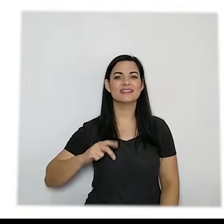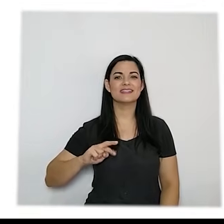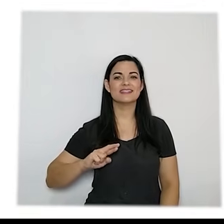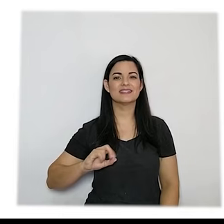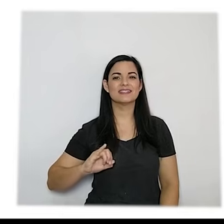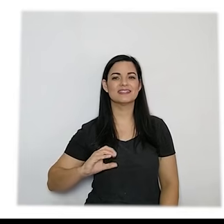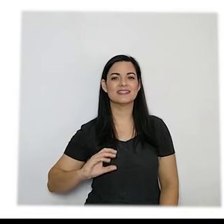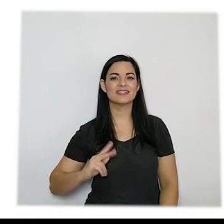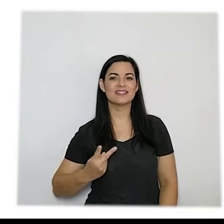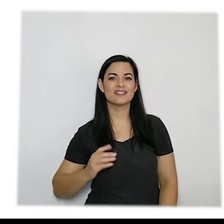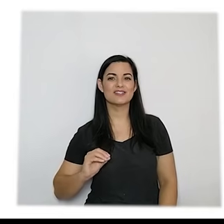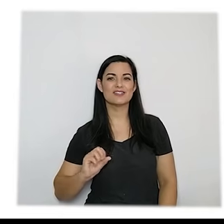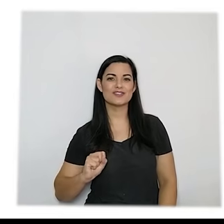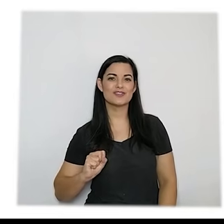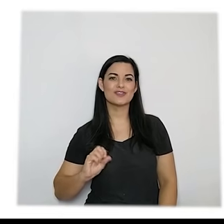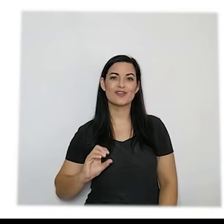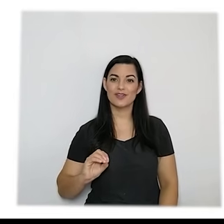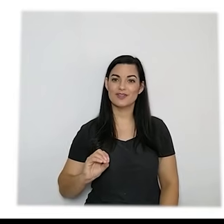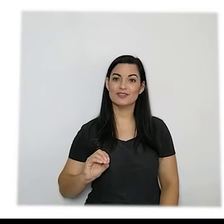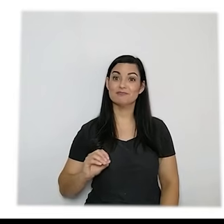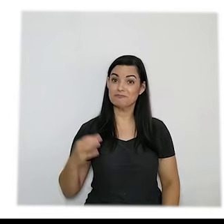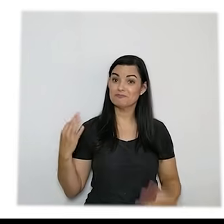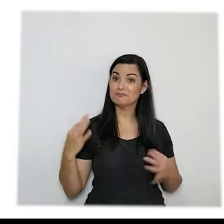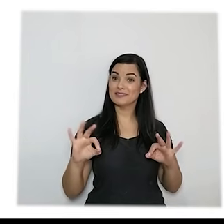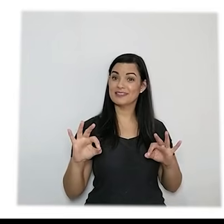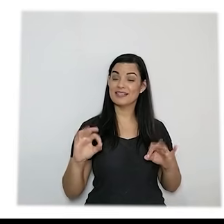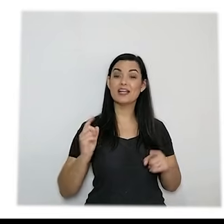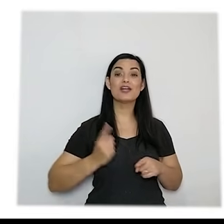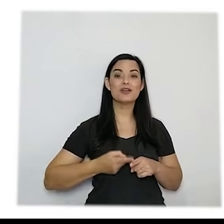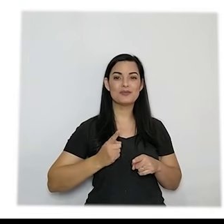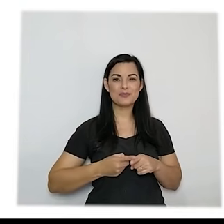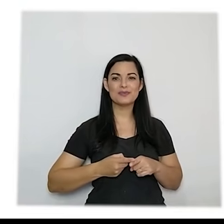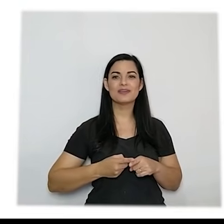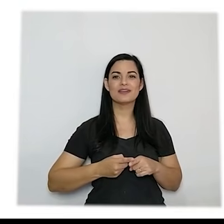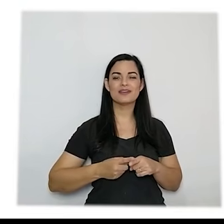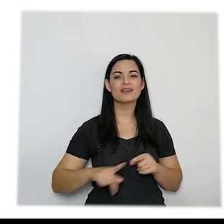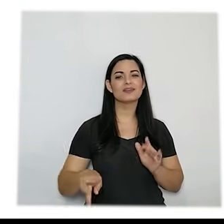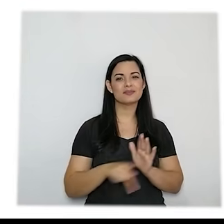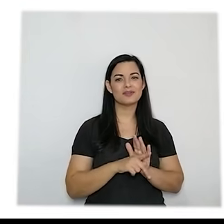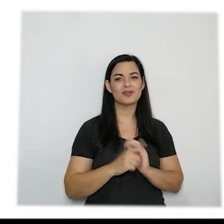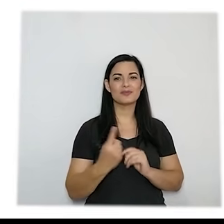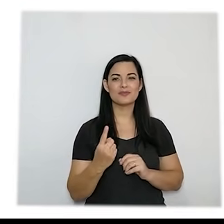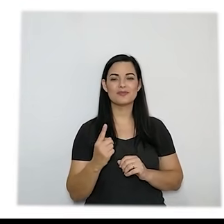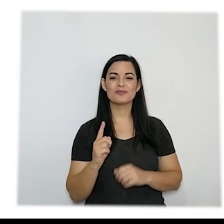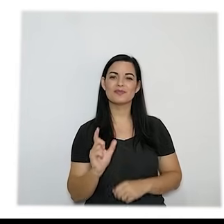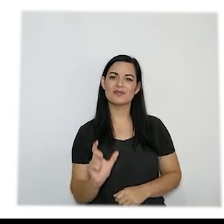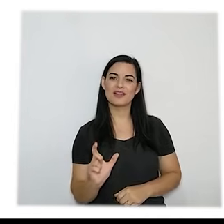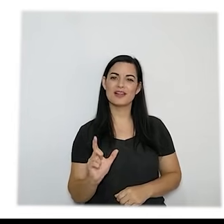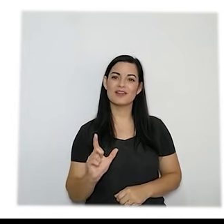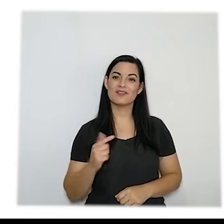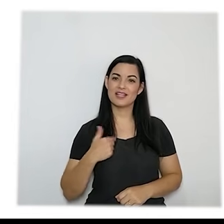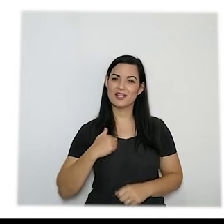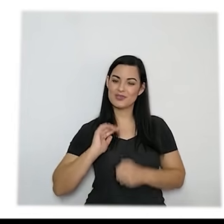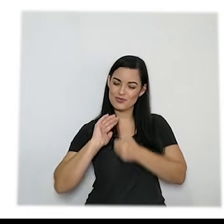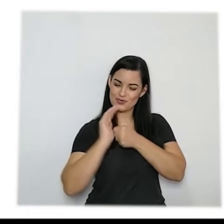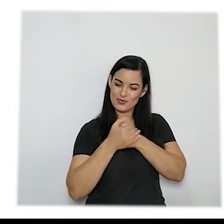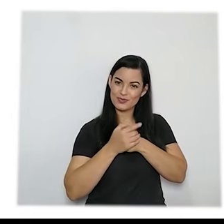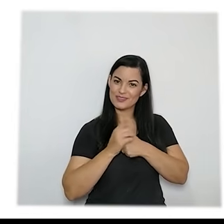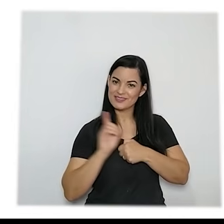caprichoso e acertei, porque caprichoso é uma das palavras que a Pro escondeu aqui no nosso